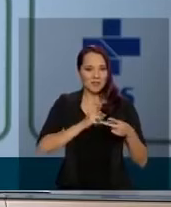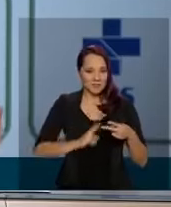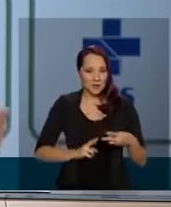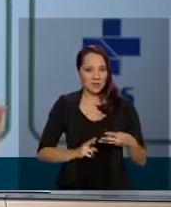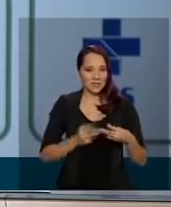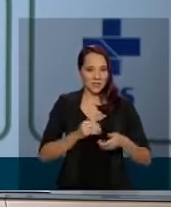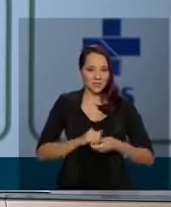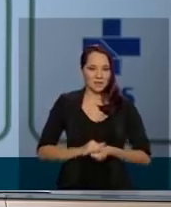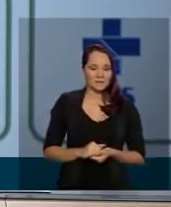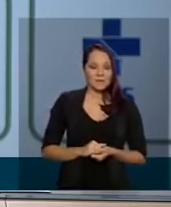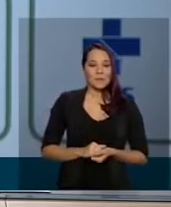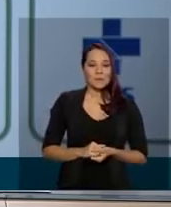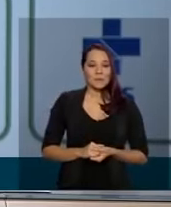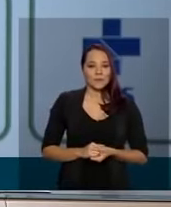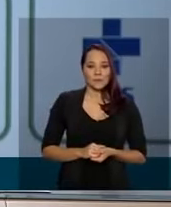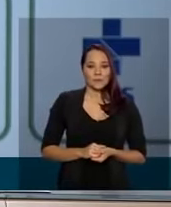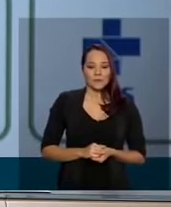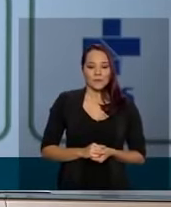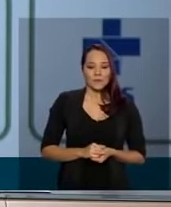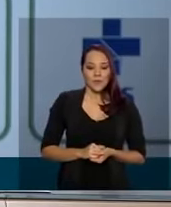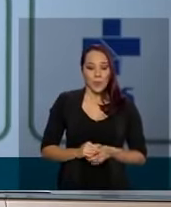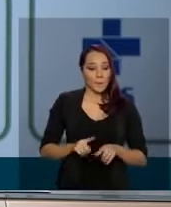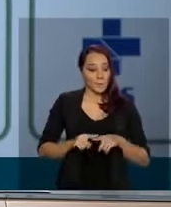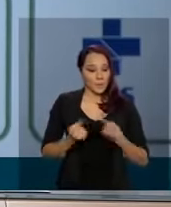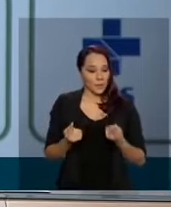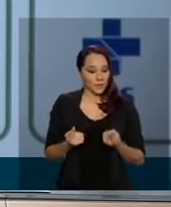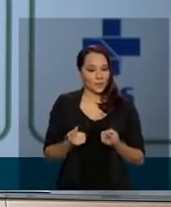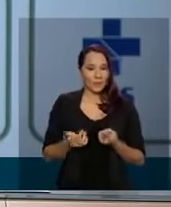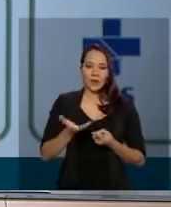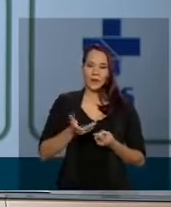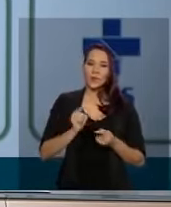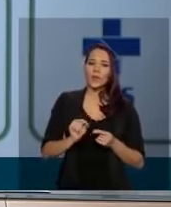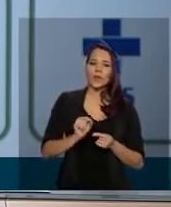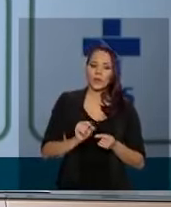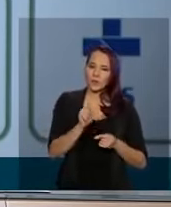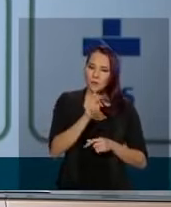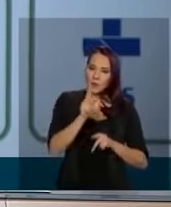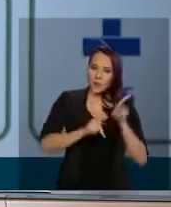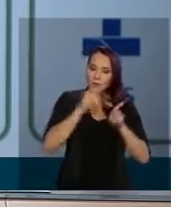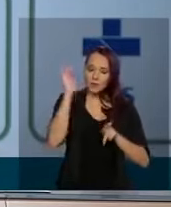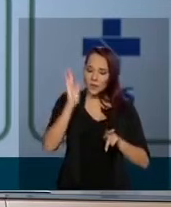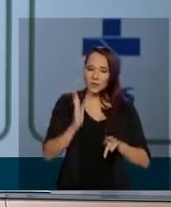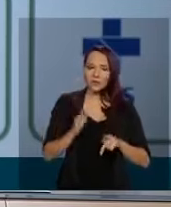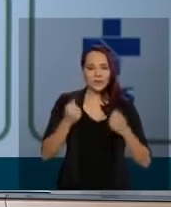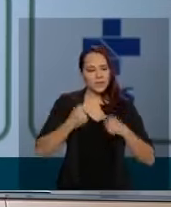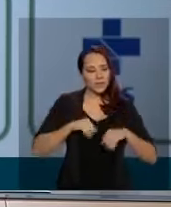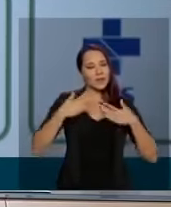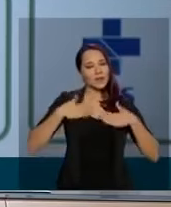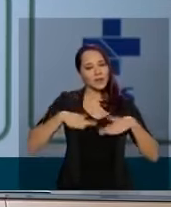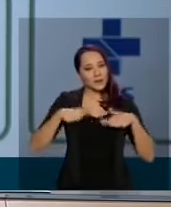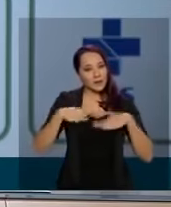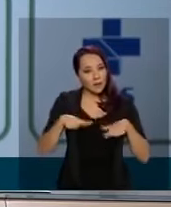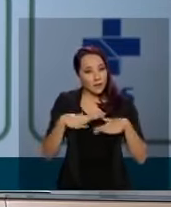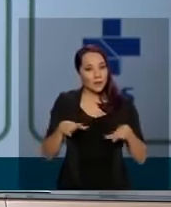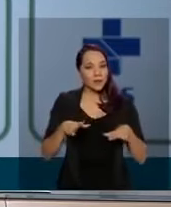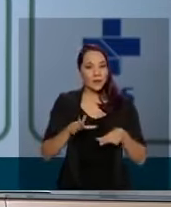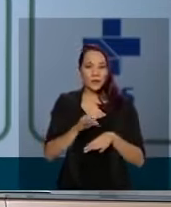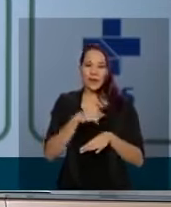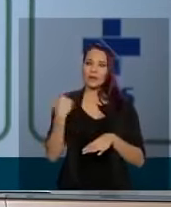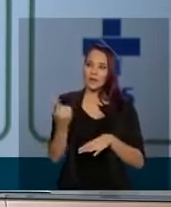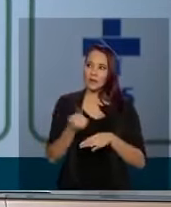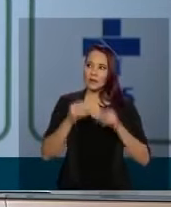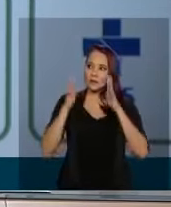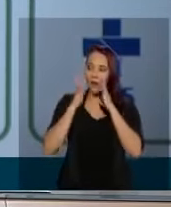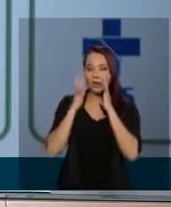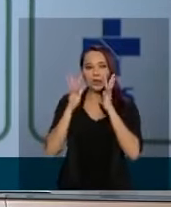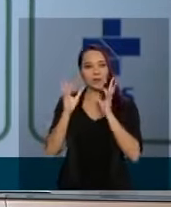perguntas nesse aspecto, mas queremos tranquilizar a população brasileira de que nós estamos atentos,